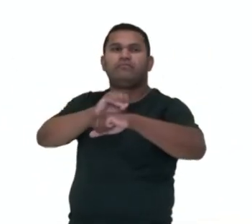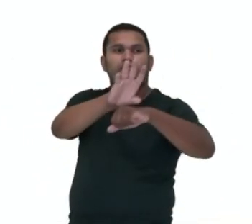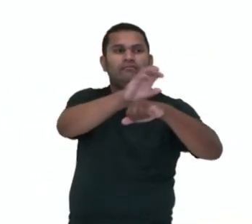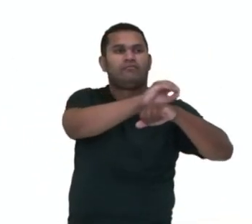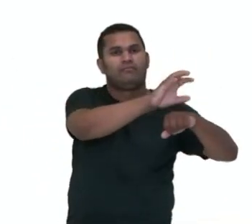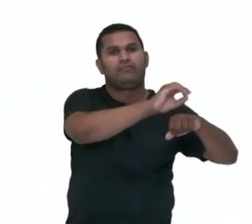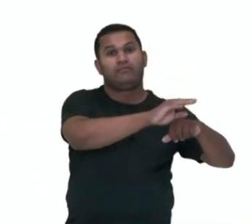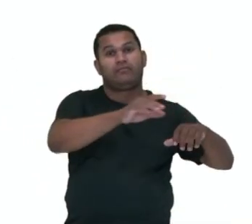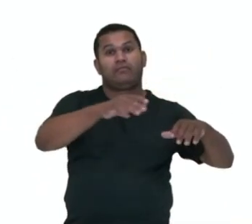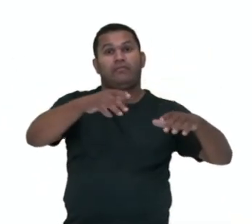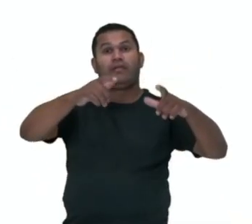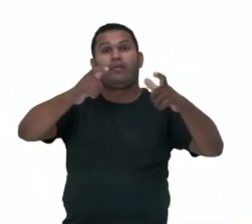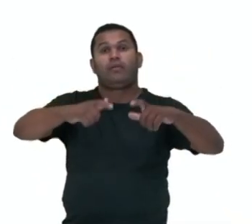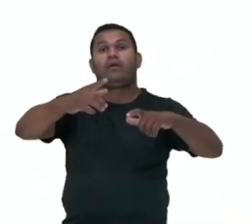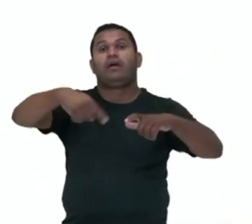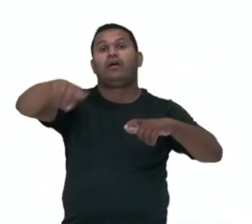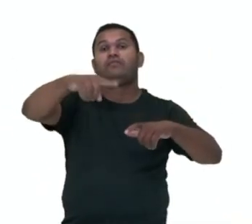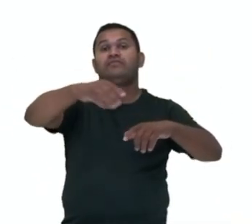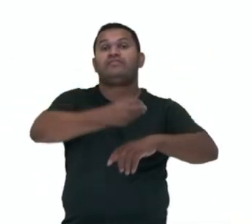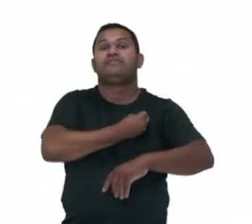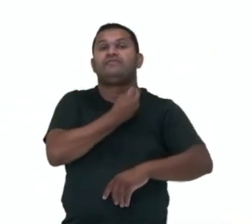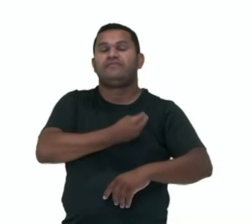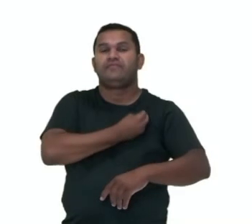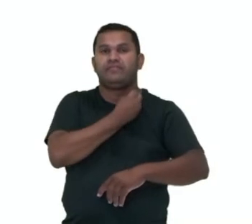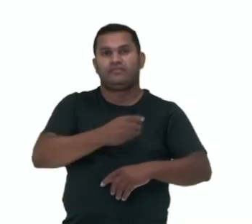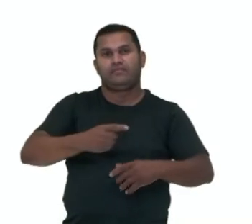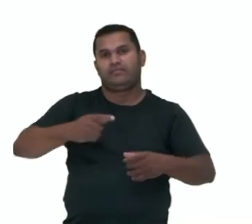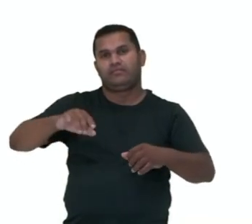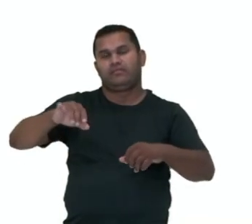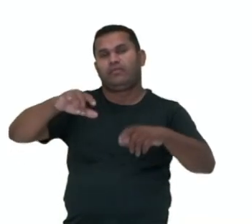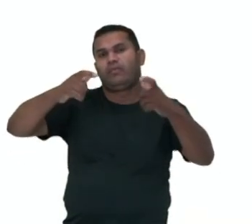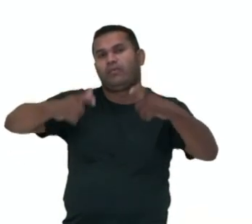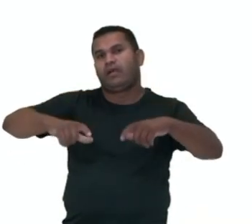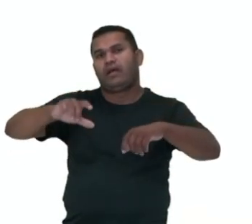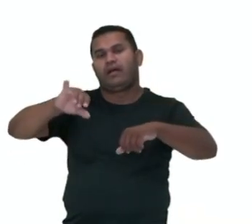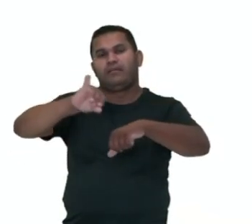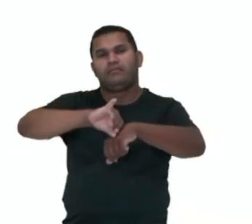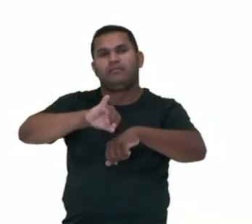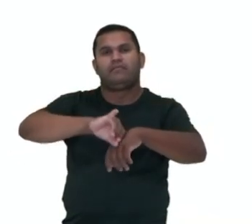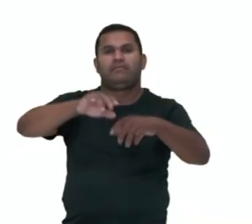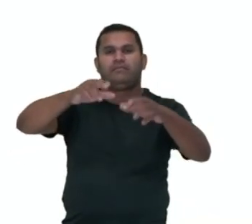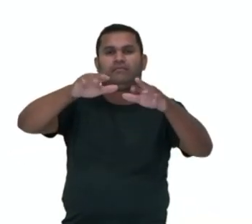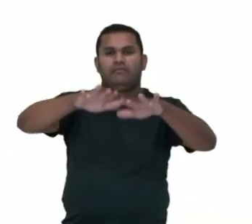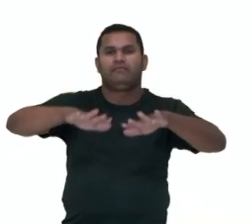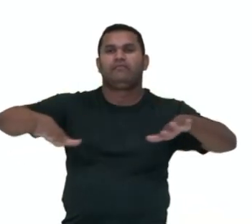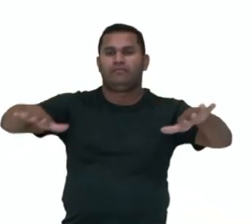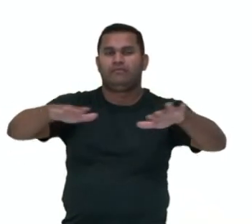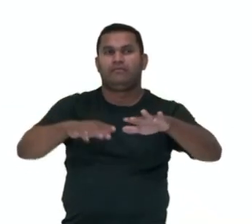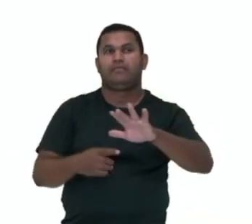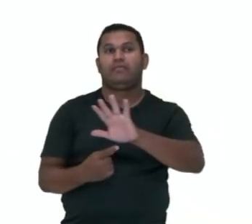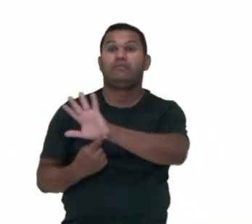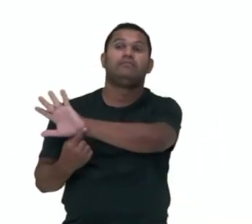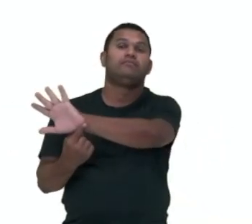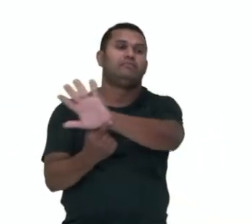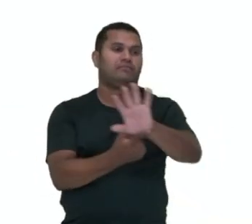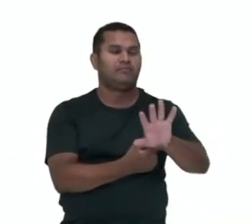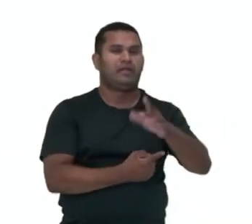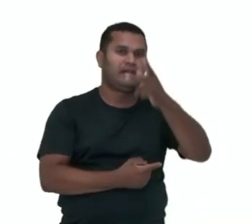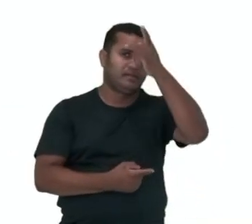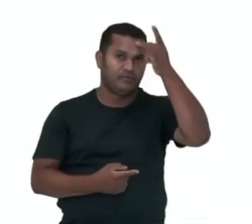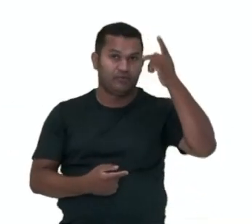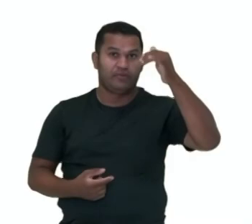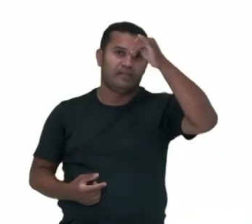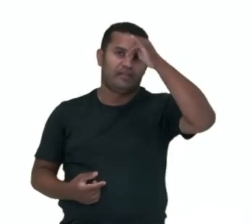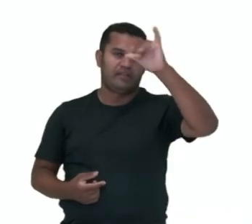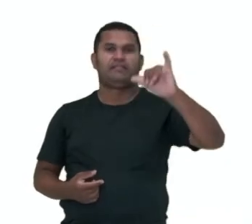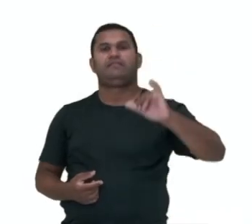uma lista que você preparou nessa atividade anterior, aquela mesma lá. Reflita e discuta acerca das seguintes questões. Primeira, Como